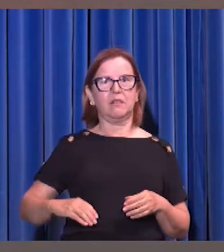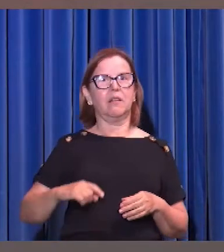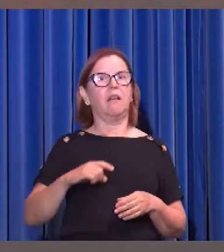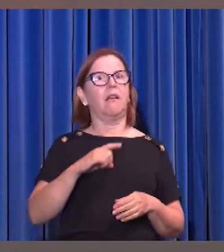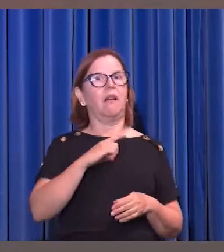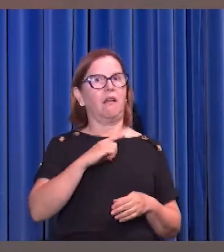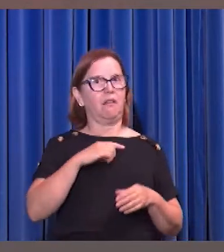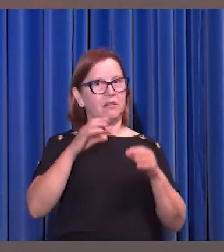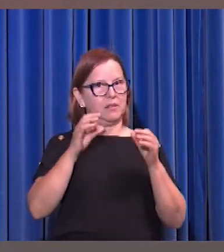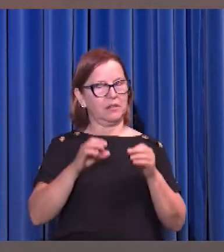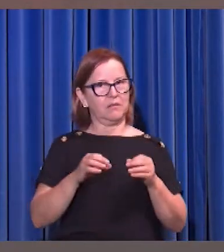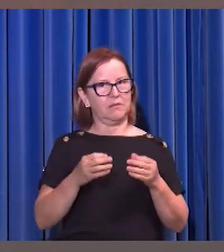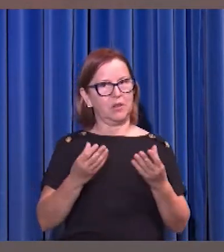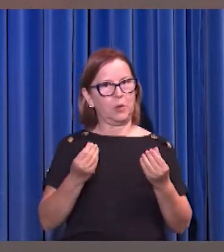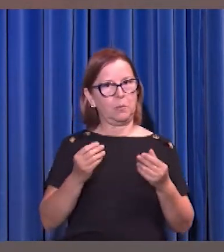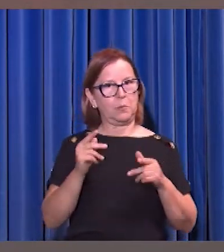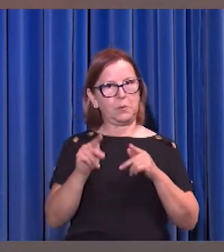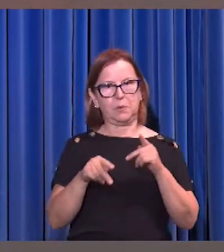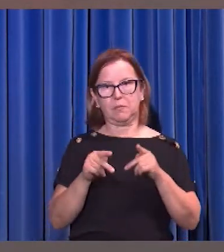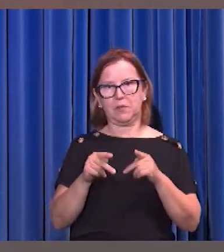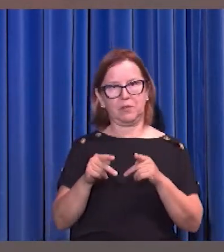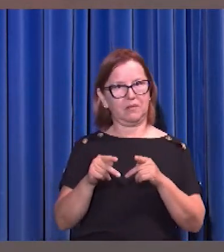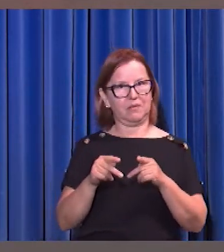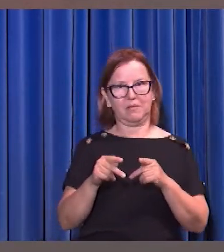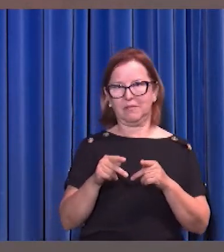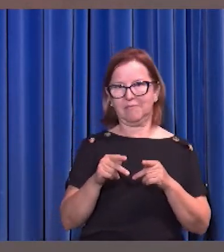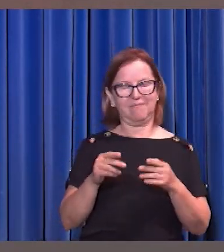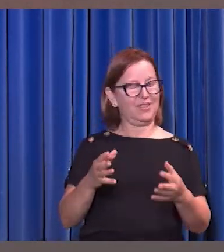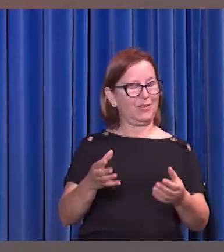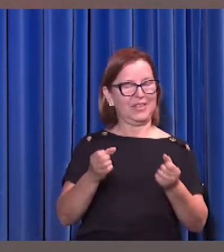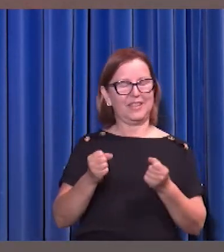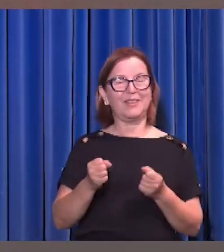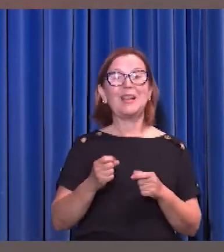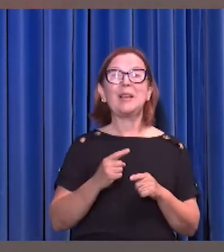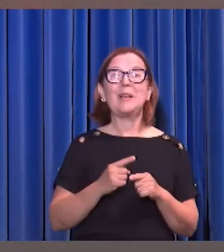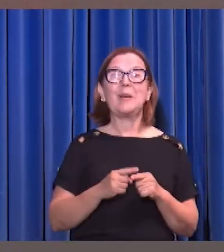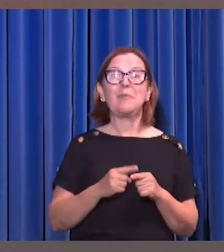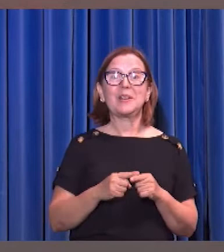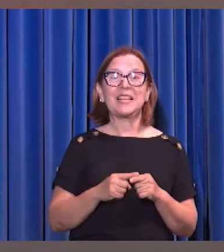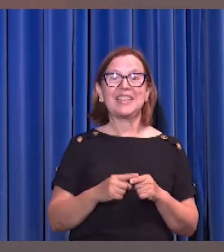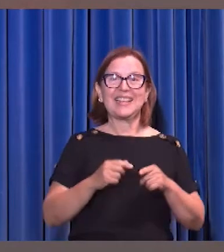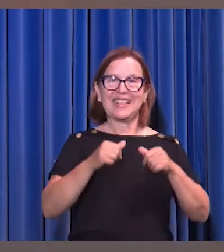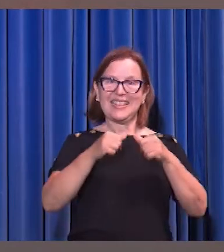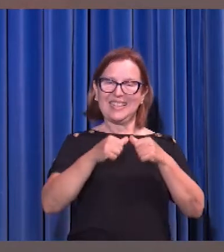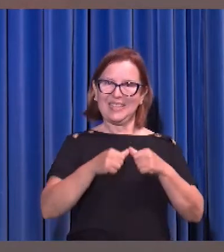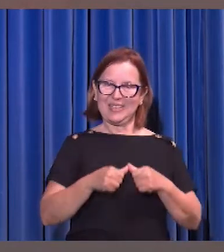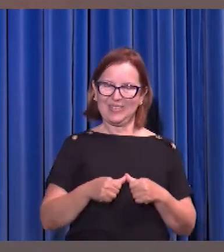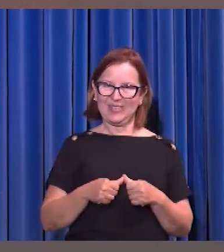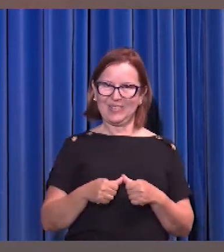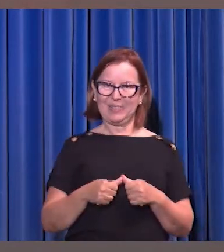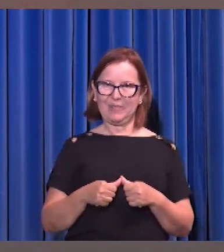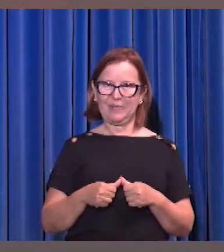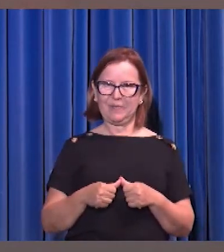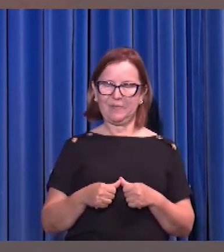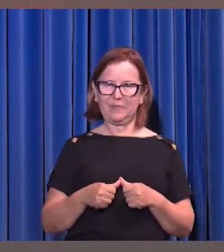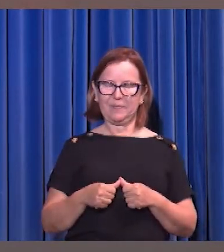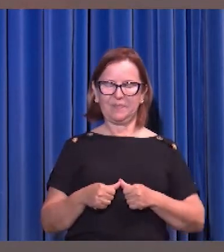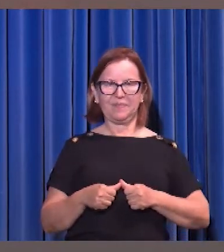certeza que muitas pessoas viriam aqui. Porque isso é absolutamente